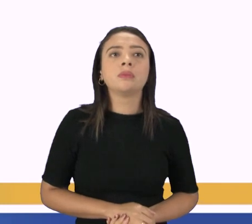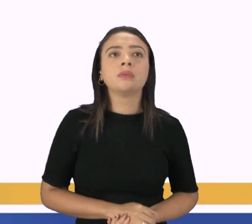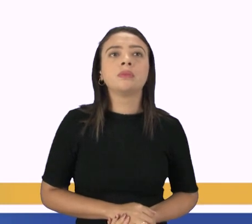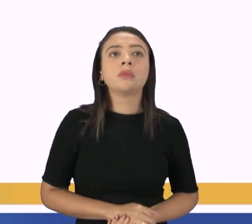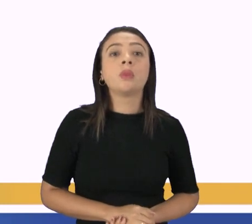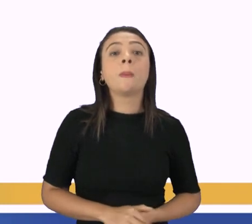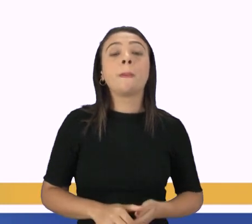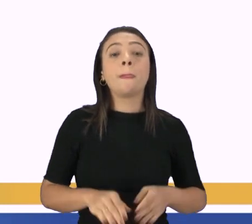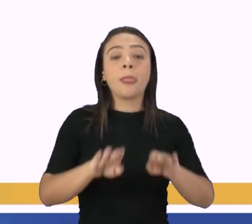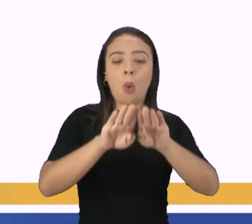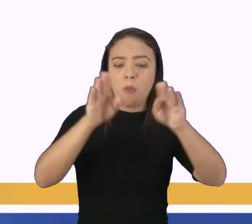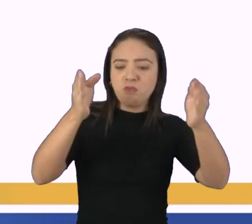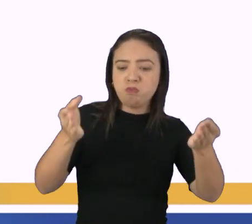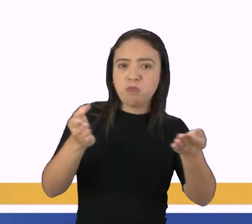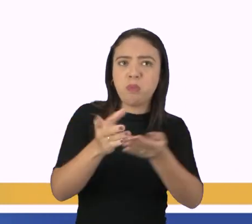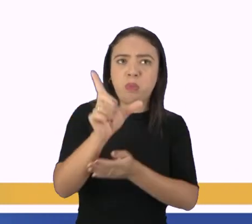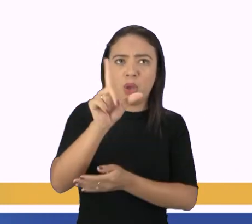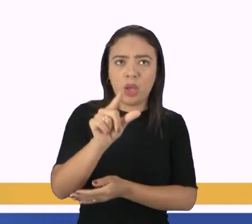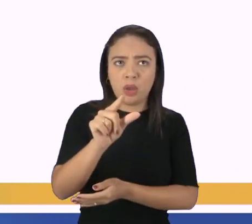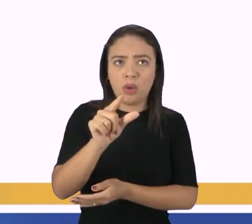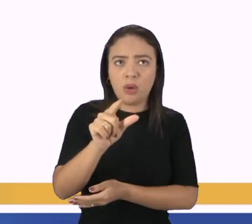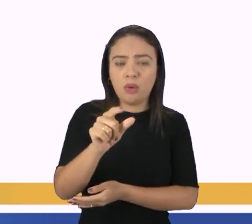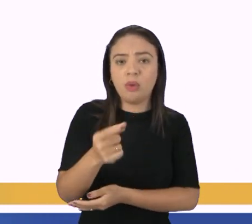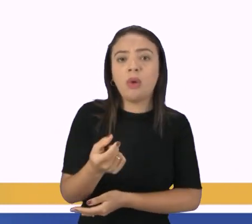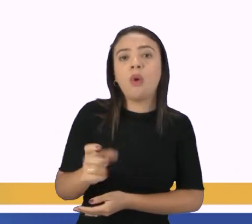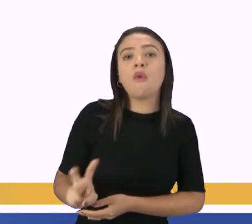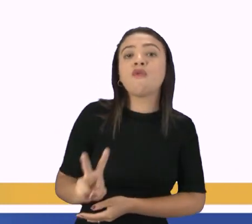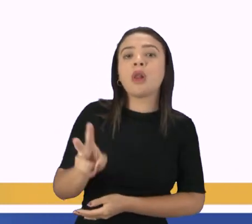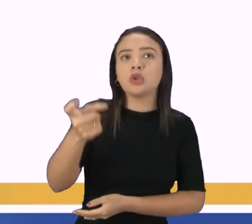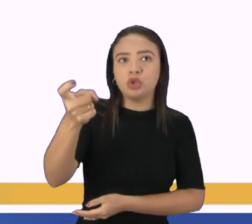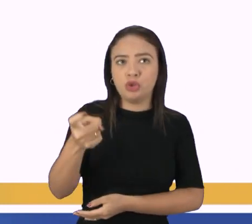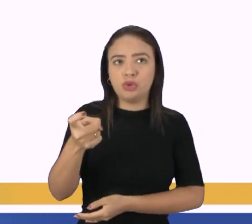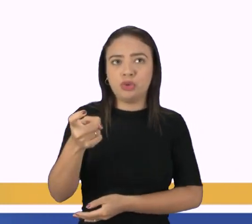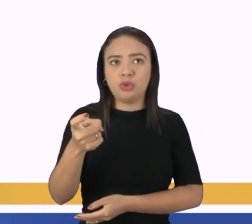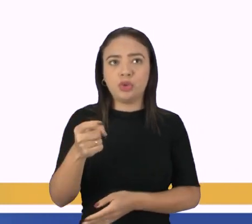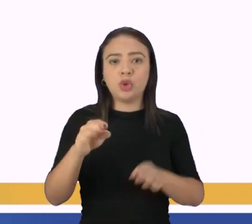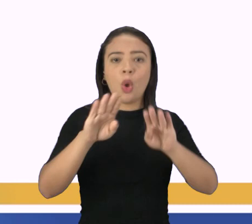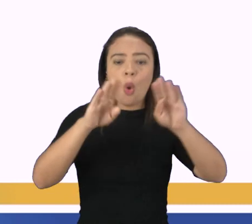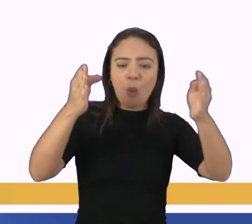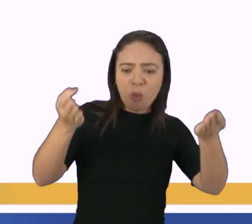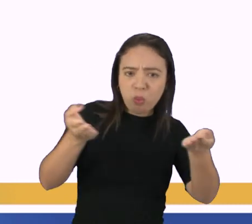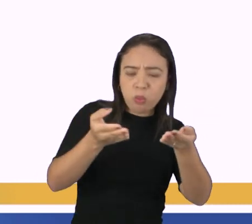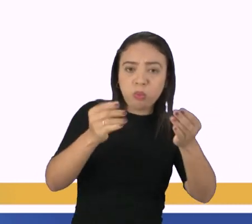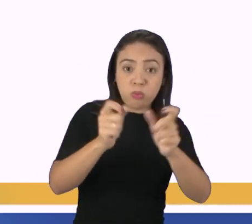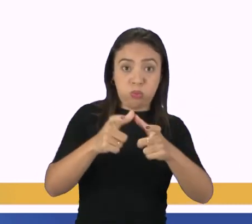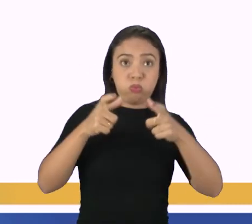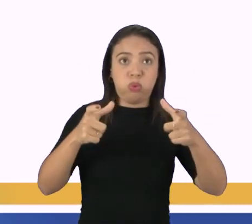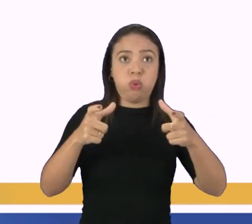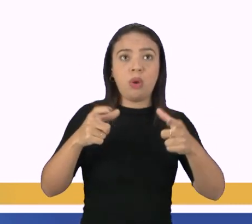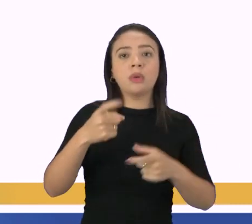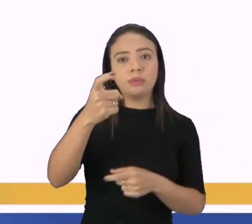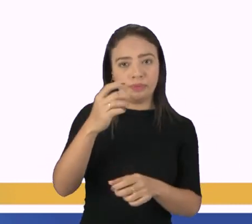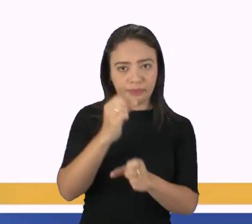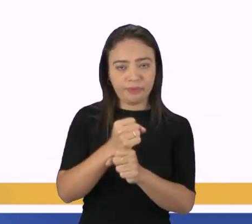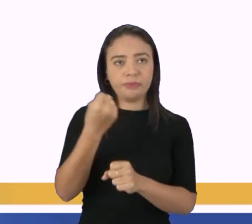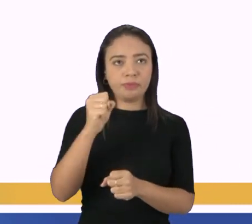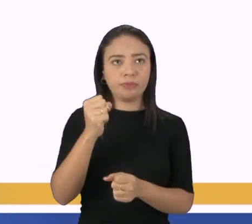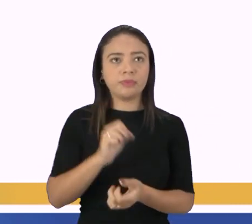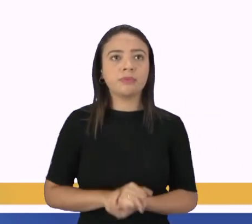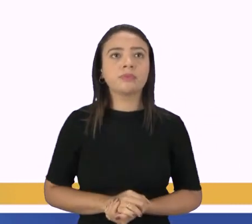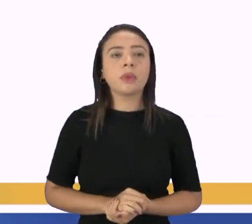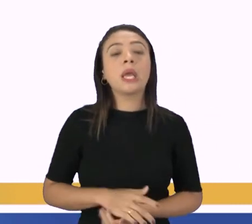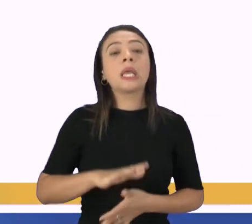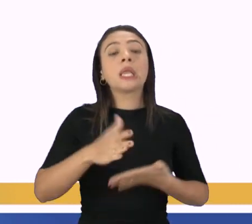x mais 8, porque ele pesa 8 kg a mais. Então, eu tenho a equação x, né, que é o pacote